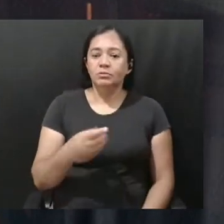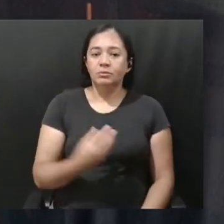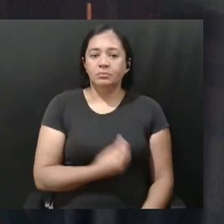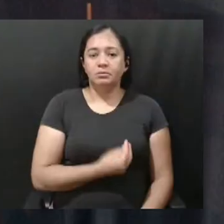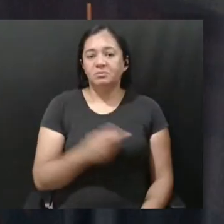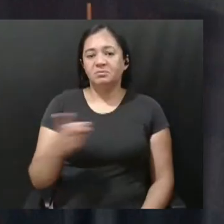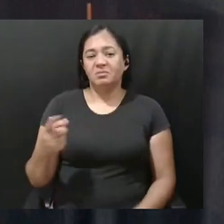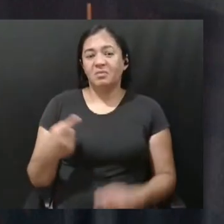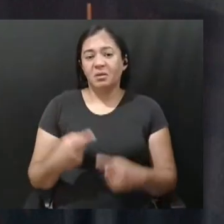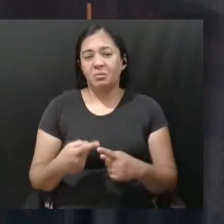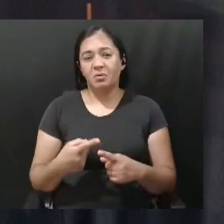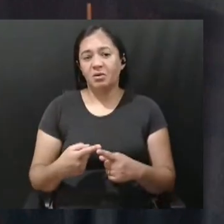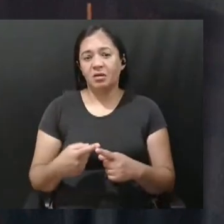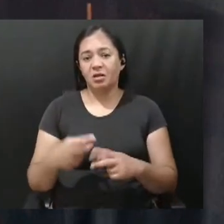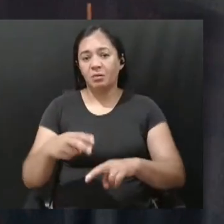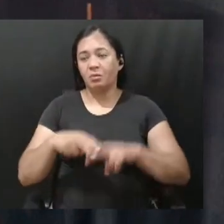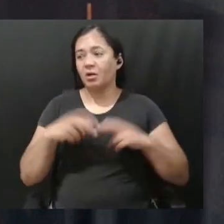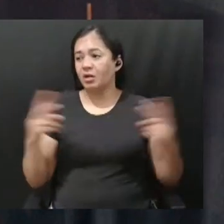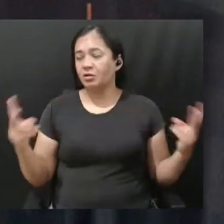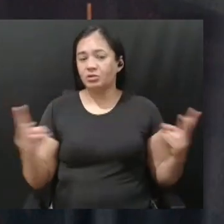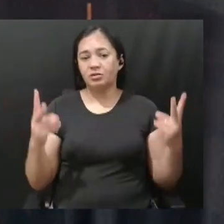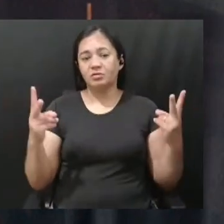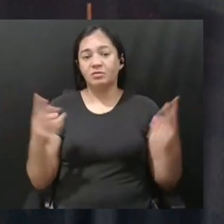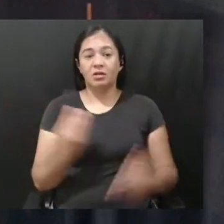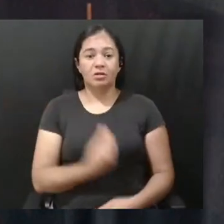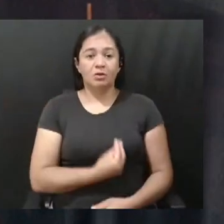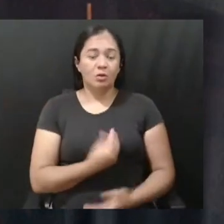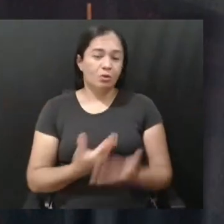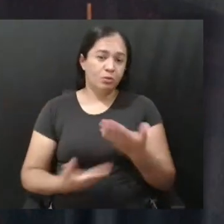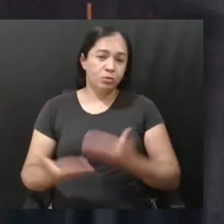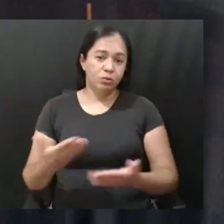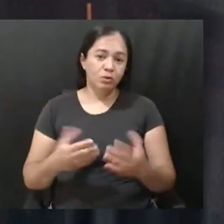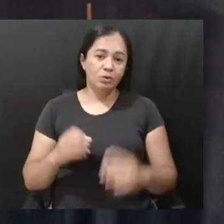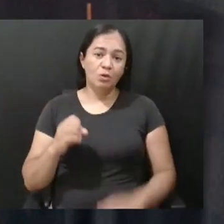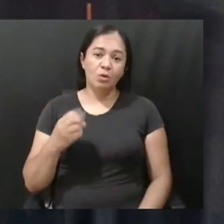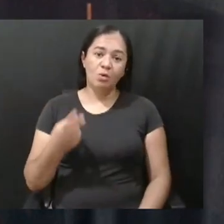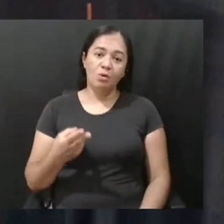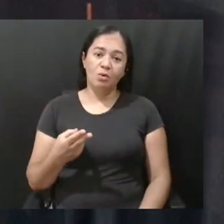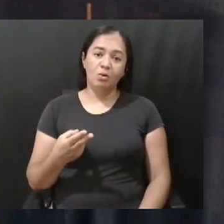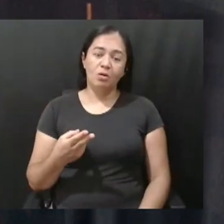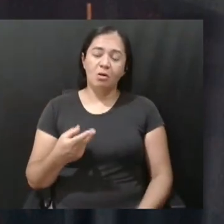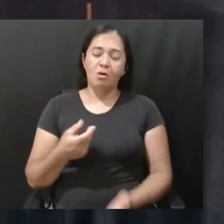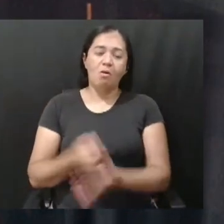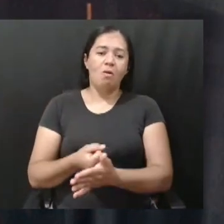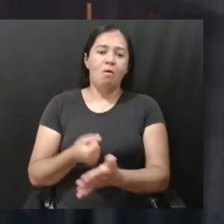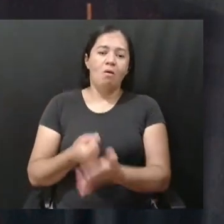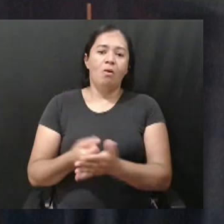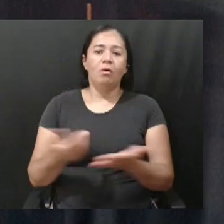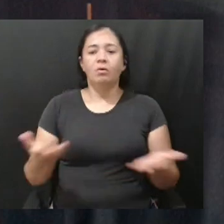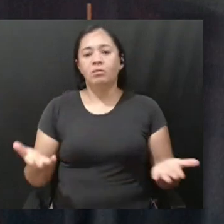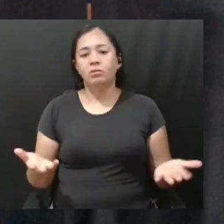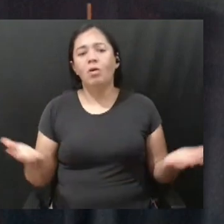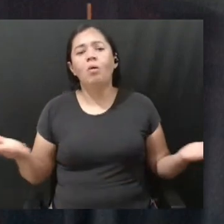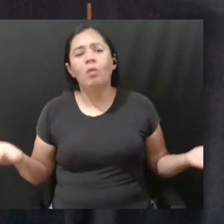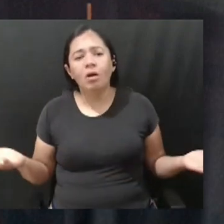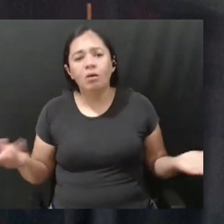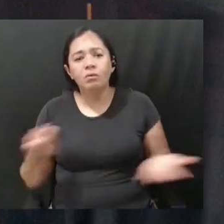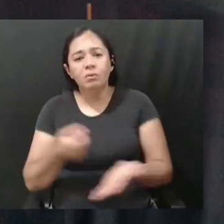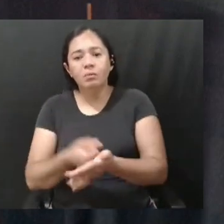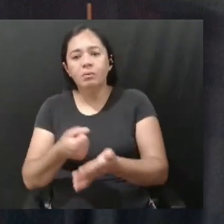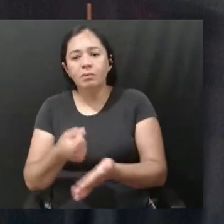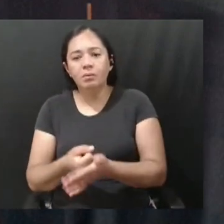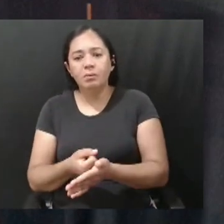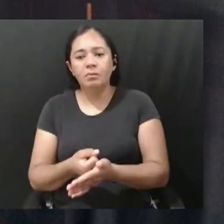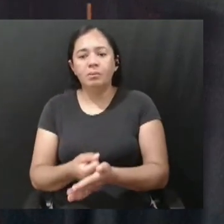daquela convivência ou vai ser um pouco por essa obrigação, né, e que obrigação é essa? Que expectativas, que cobranças